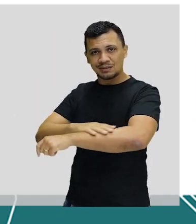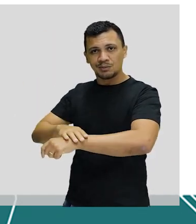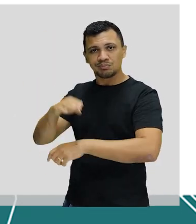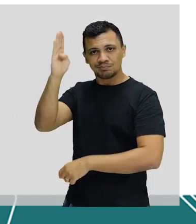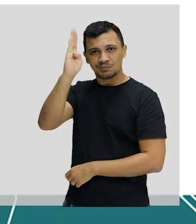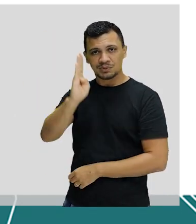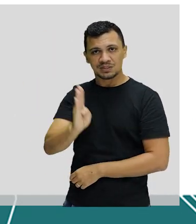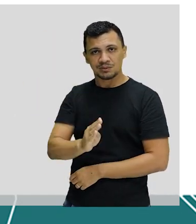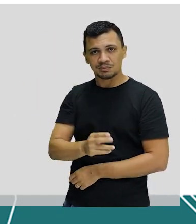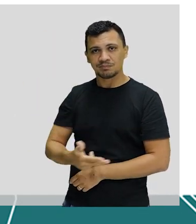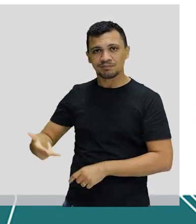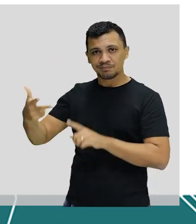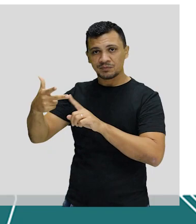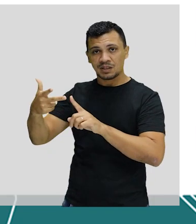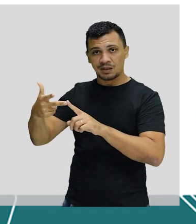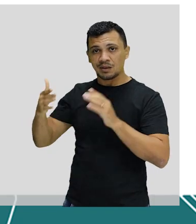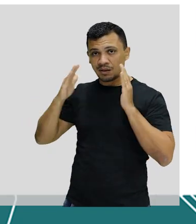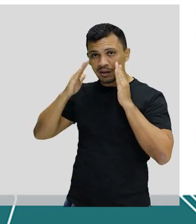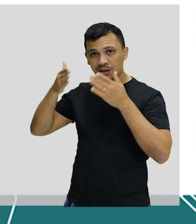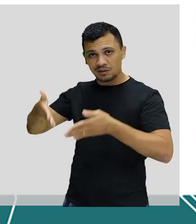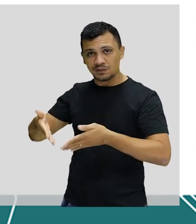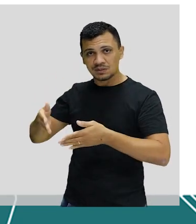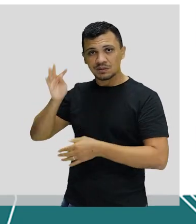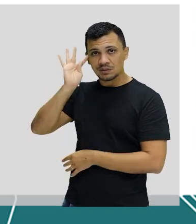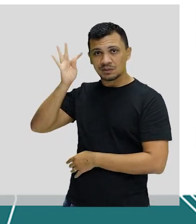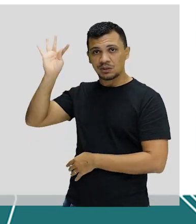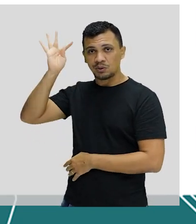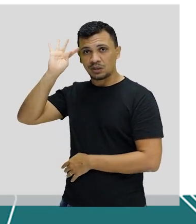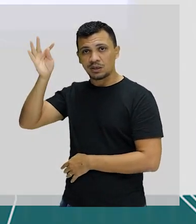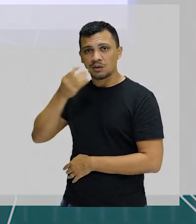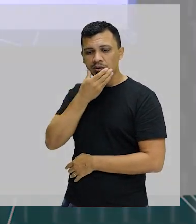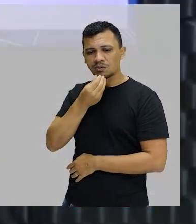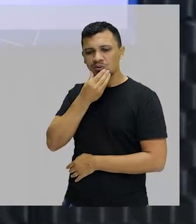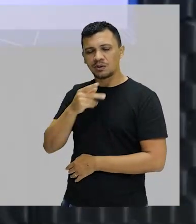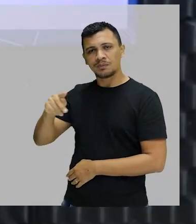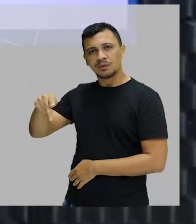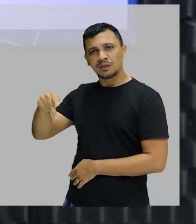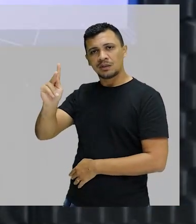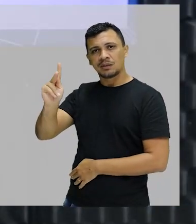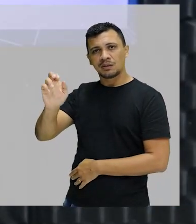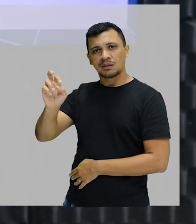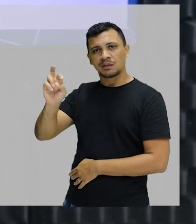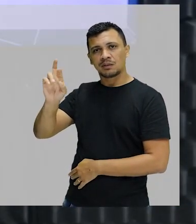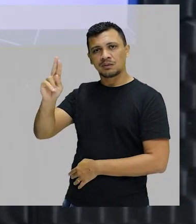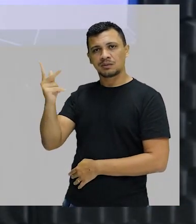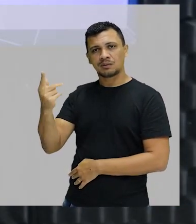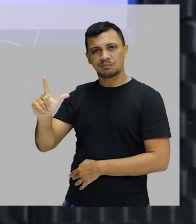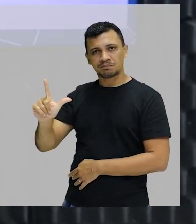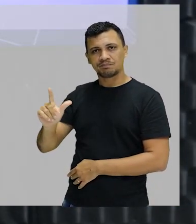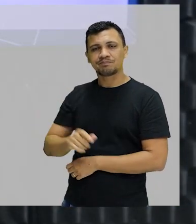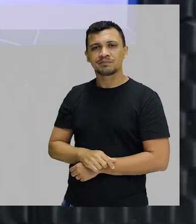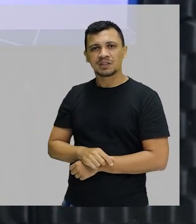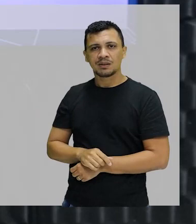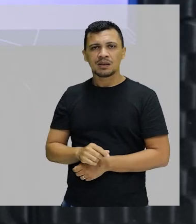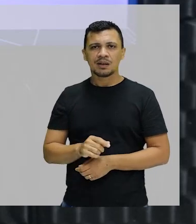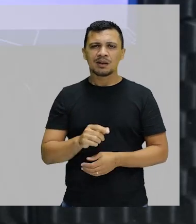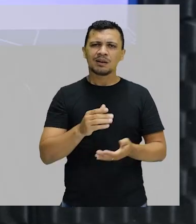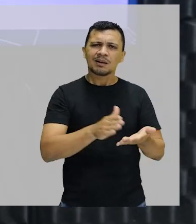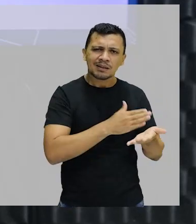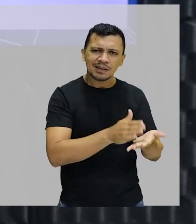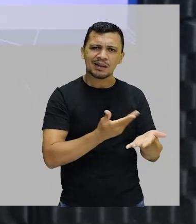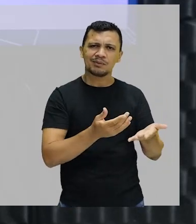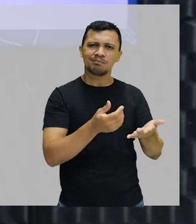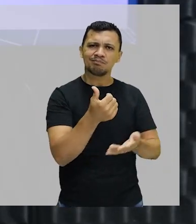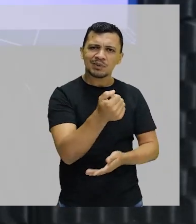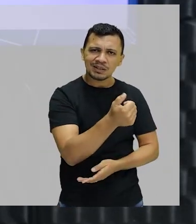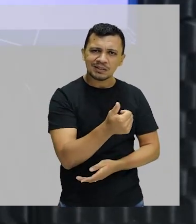a gente vai dar ênfase aqui no Brasil às teorias de Renato Keller. Tudo bem? Então já pega aí teu caderno, pega a tua caneta, para